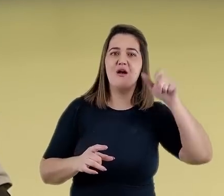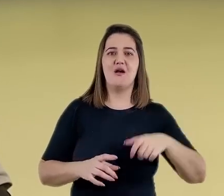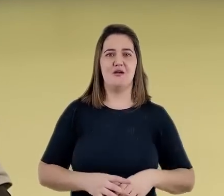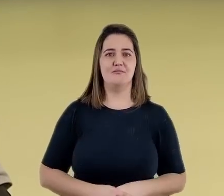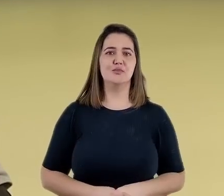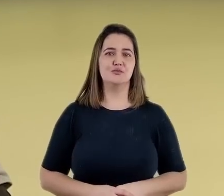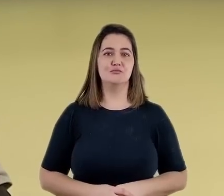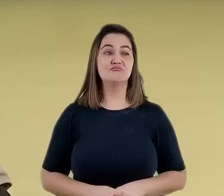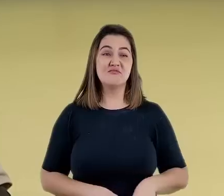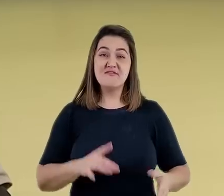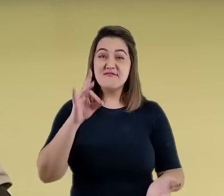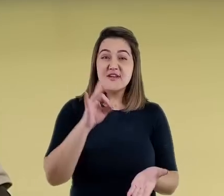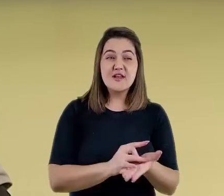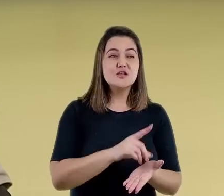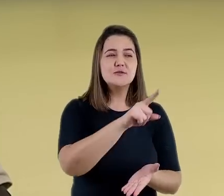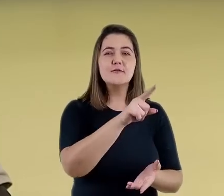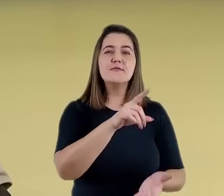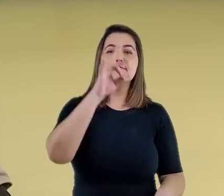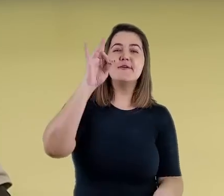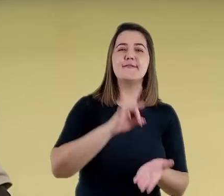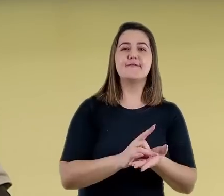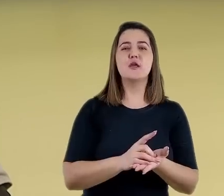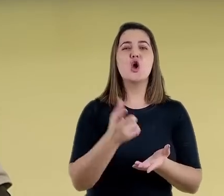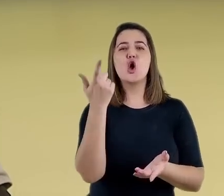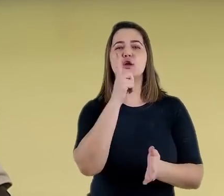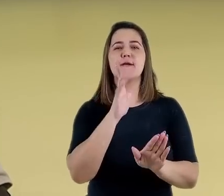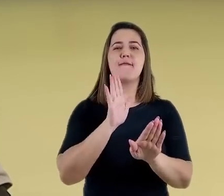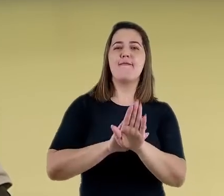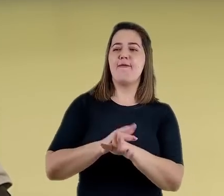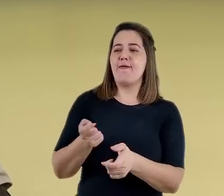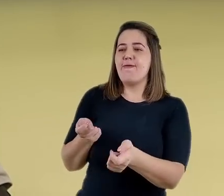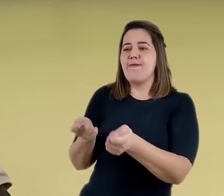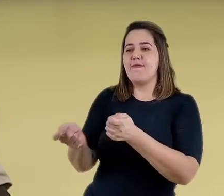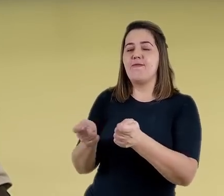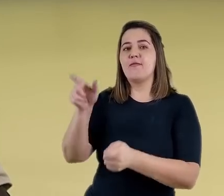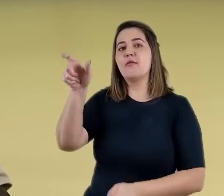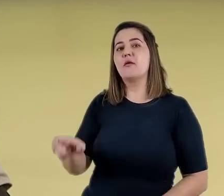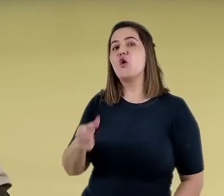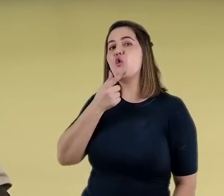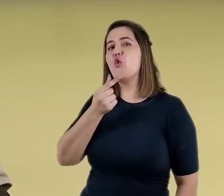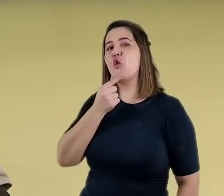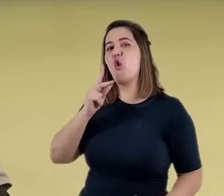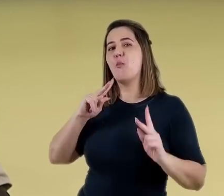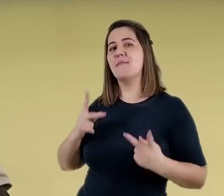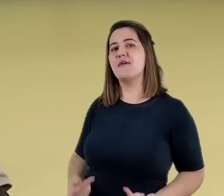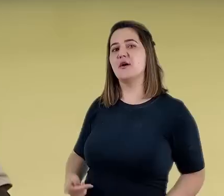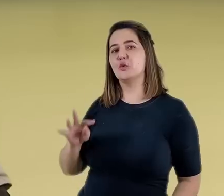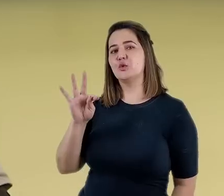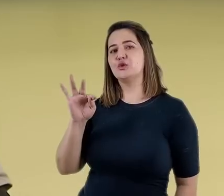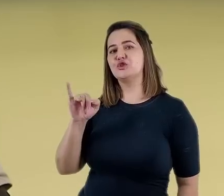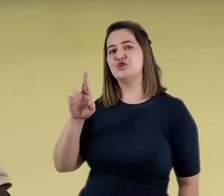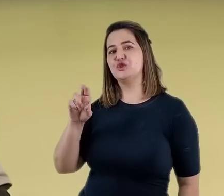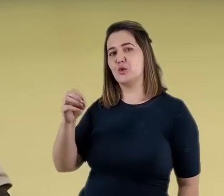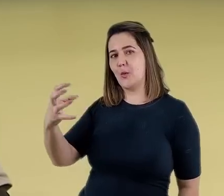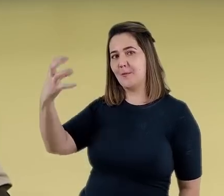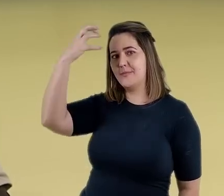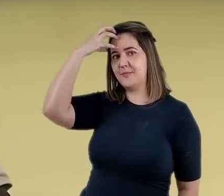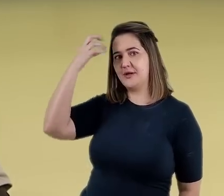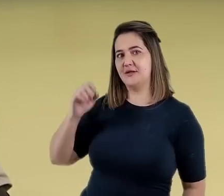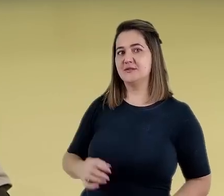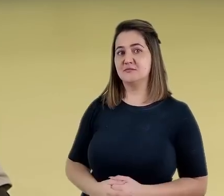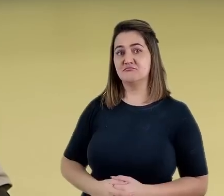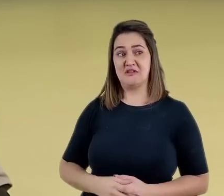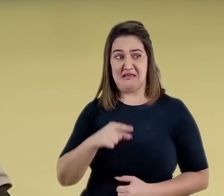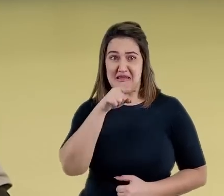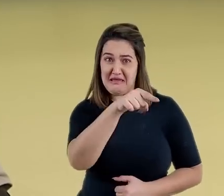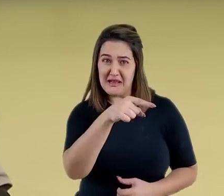Satanás. Em outras palavras, o verdadeiro agente por detrás do príncipe de Tiro. Ele, o diabo, é que